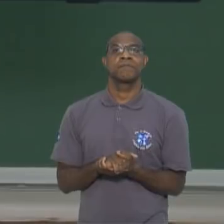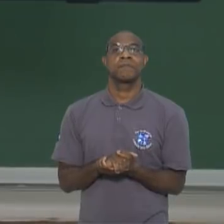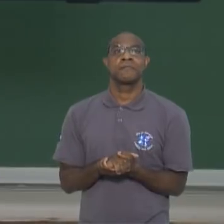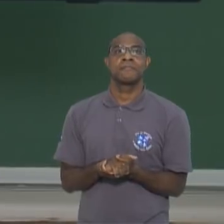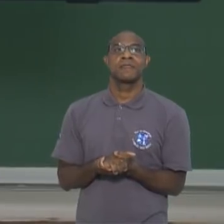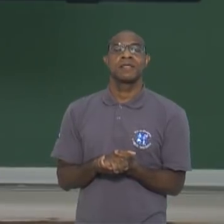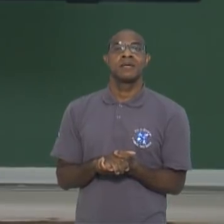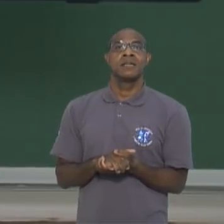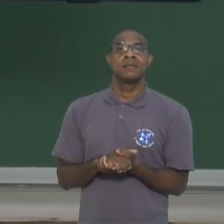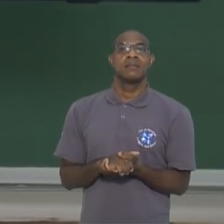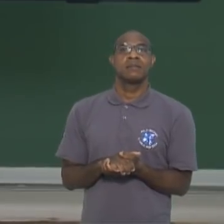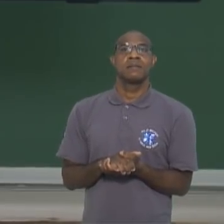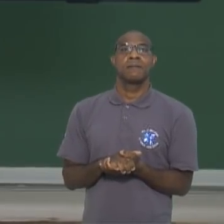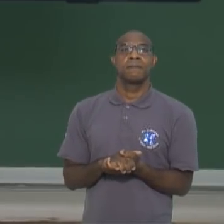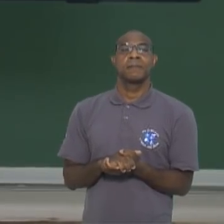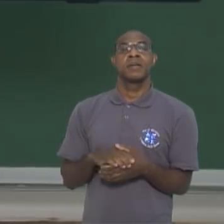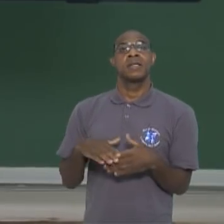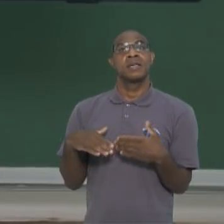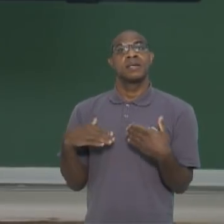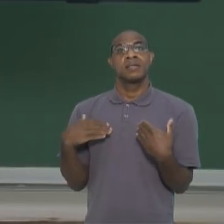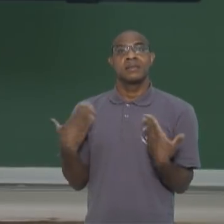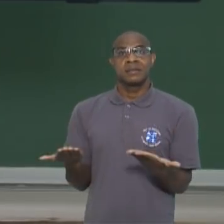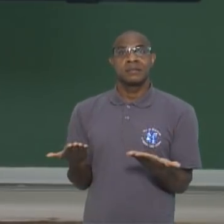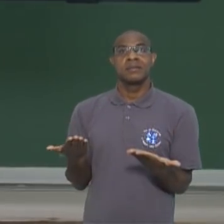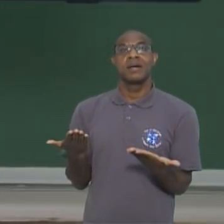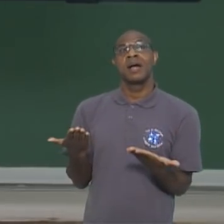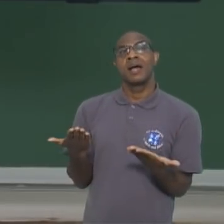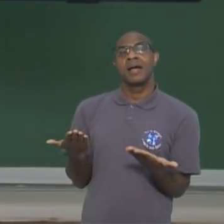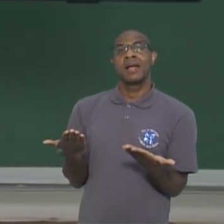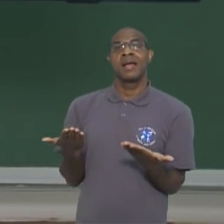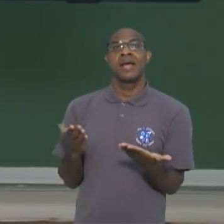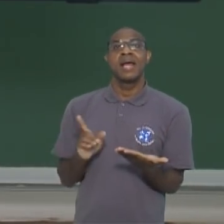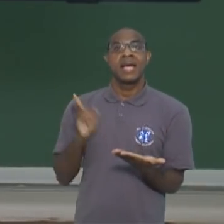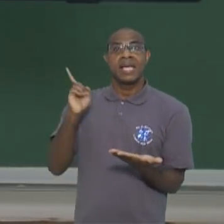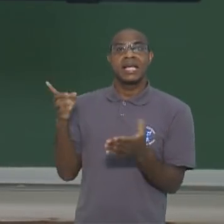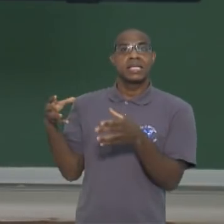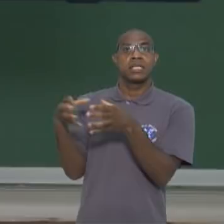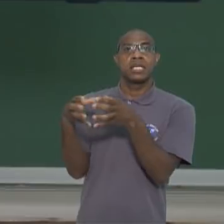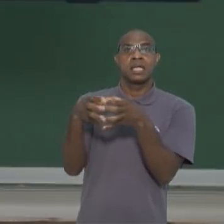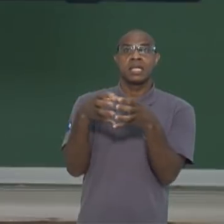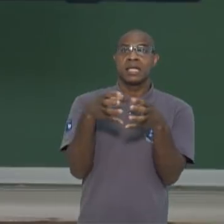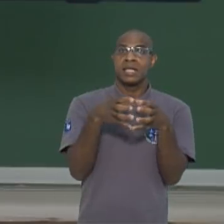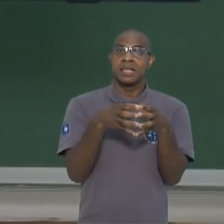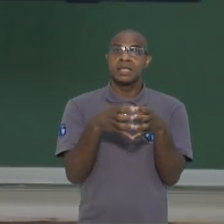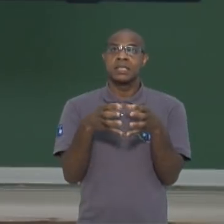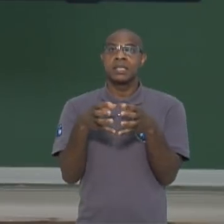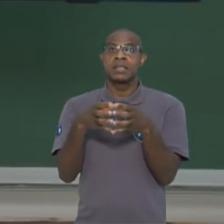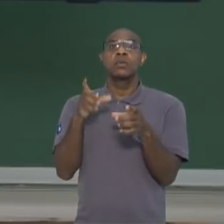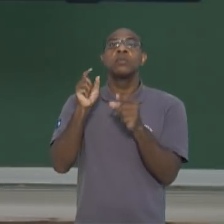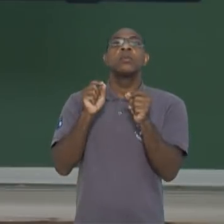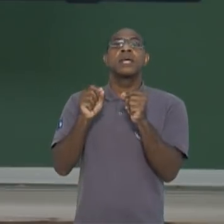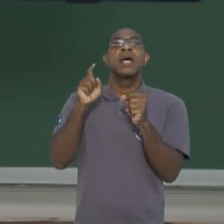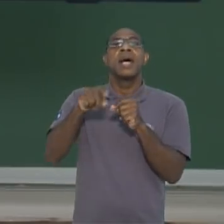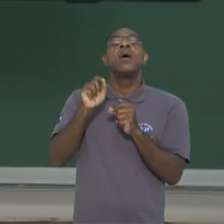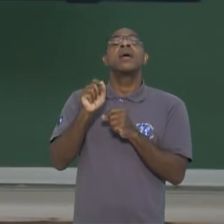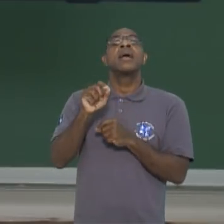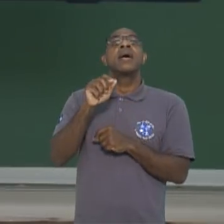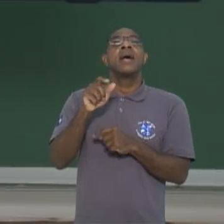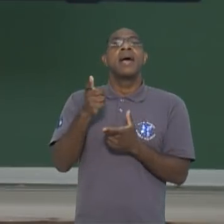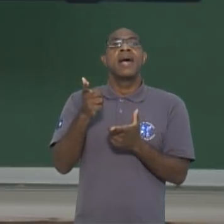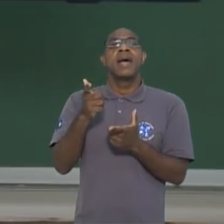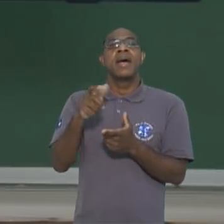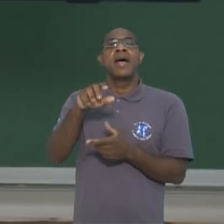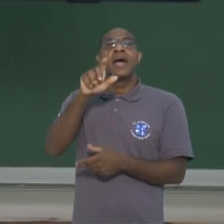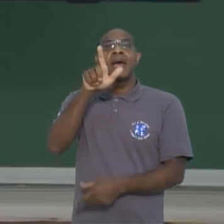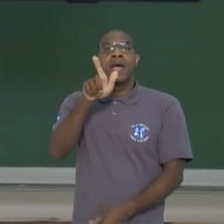Os lombardos também vão escolher a Península Itálica. Os francos na Gália e os alamanos também na